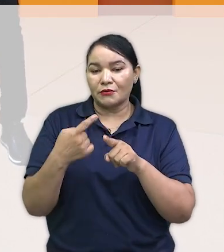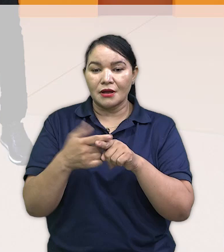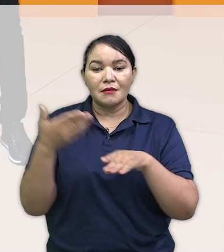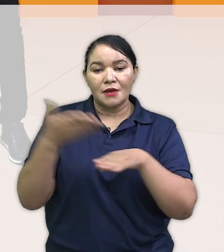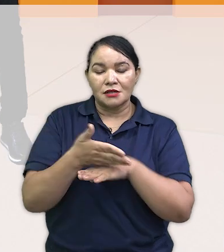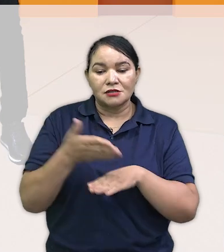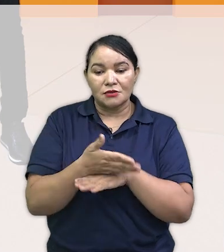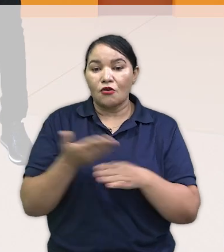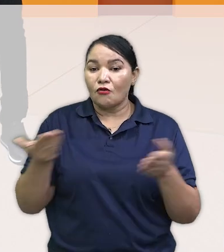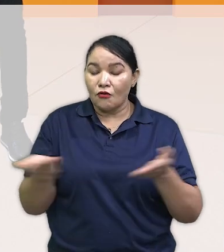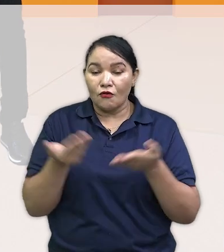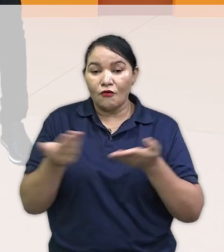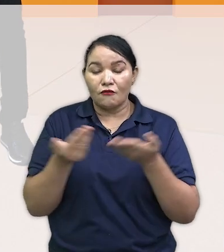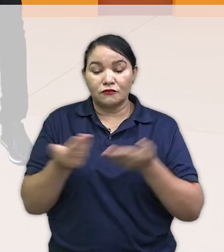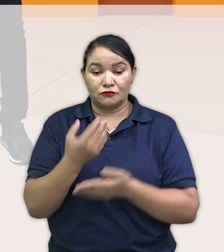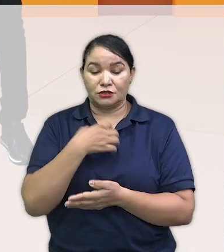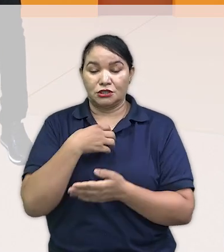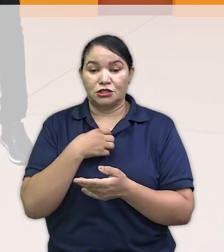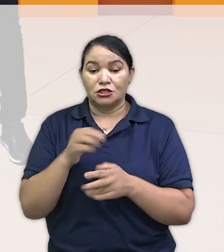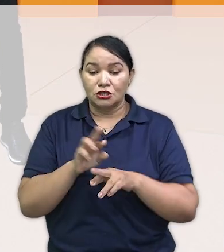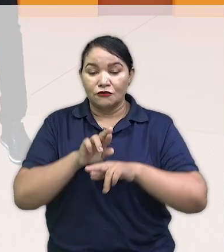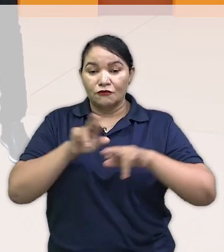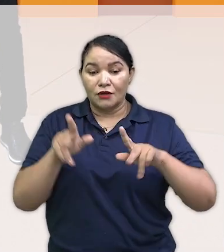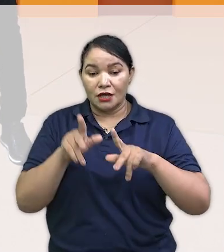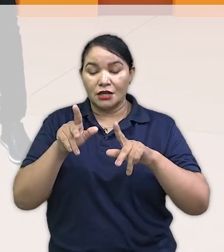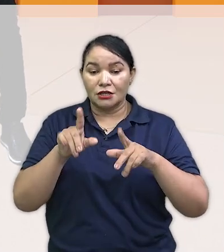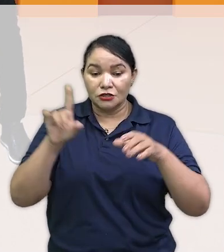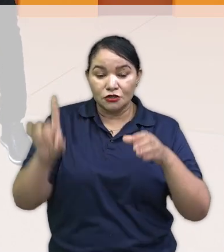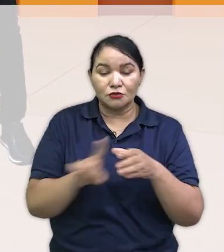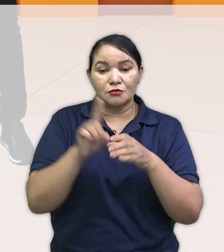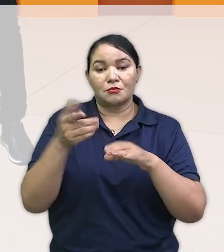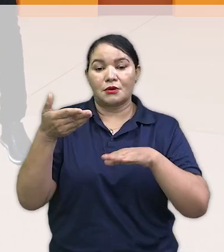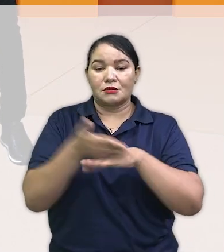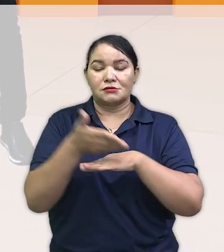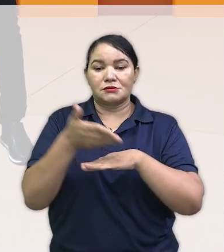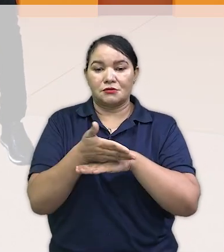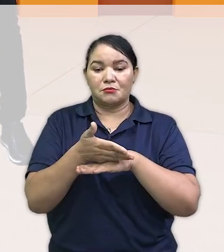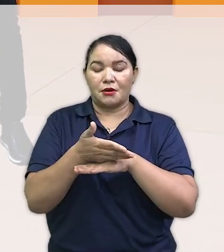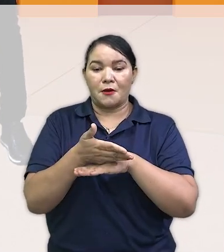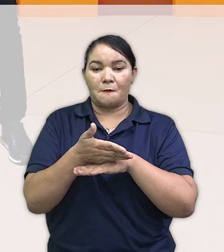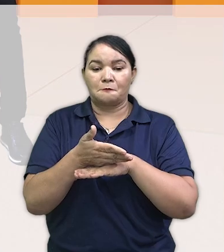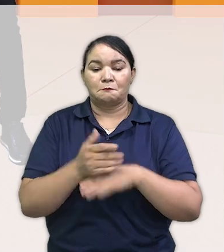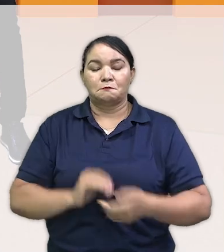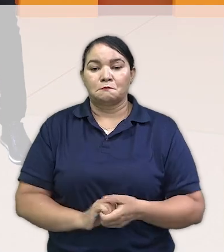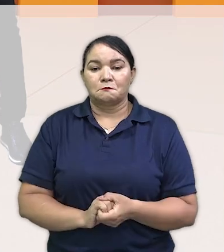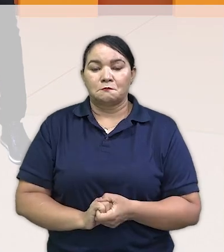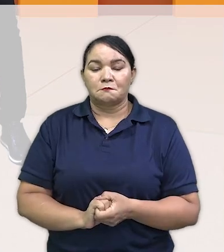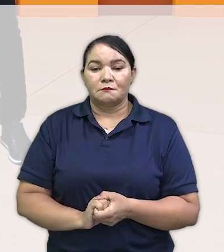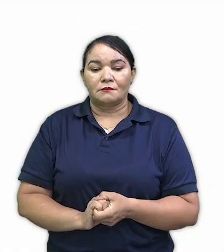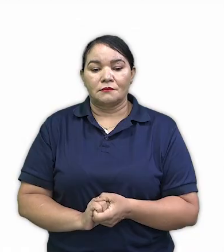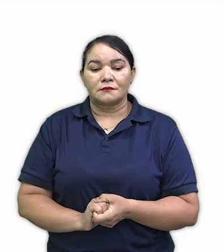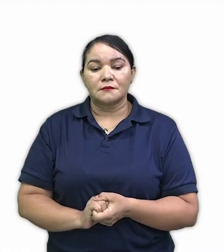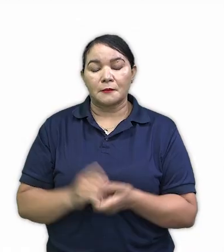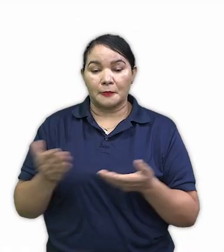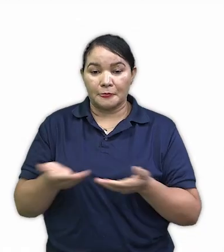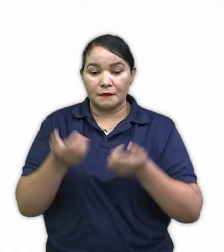é? Mas hoje são maneiras diferentes de se engajar. Nós vamos ver um pouquinho isso daí. Olha só, vamos